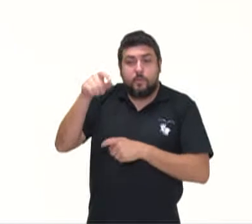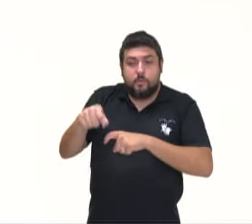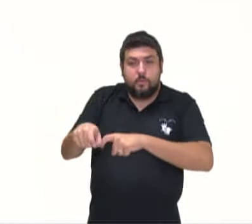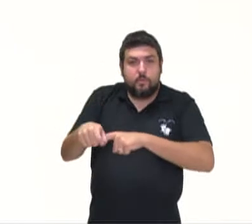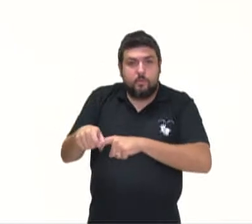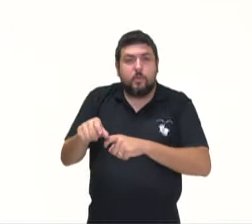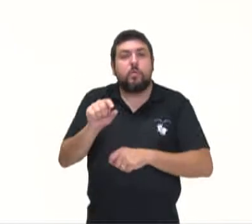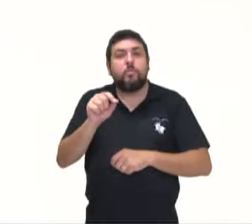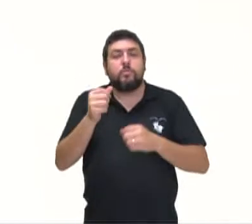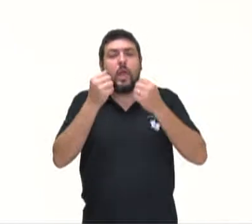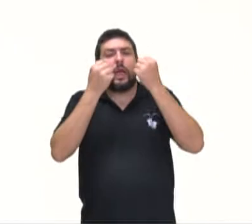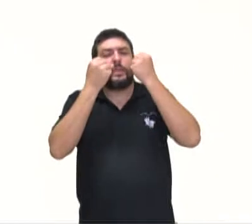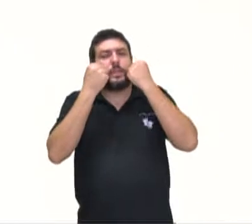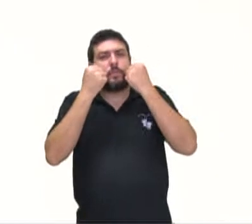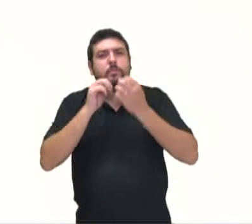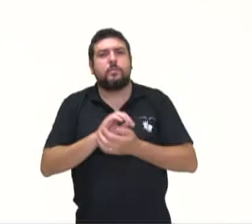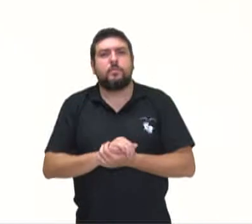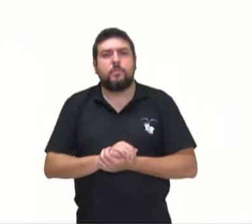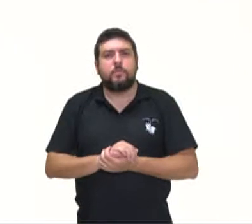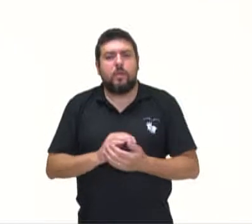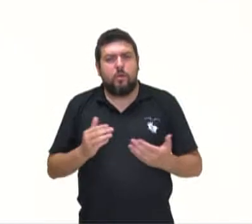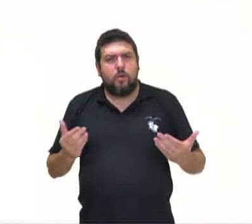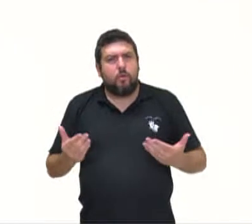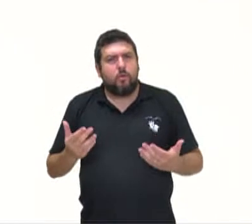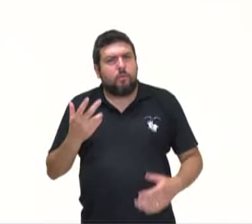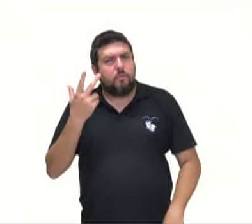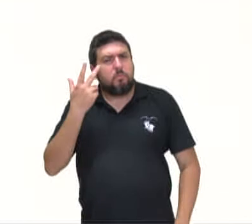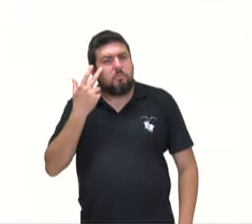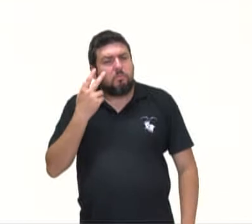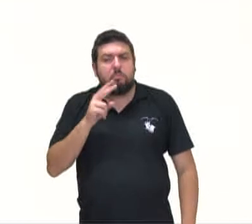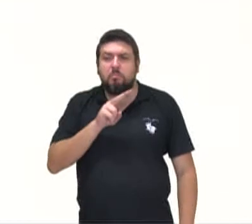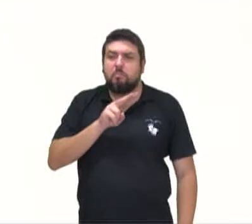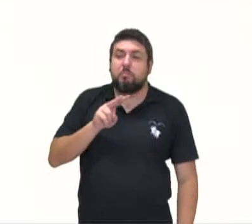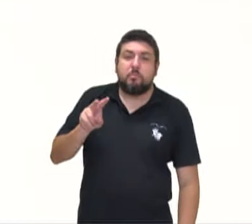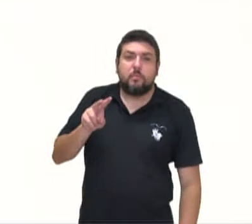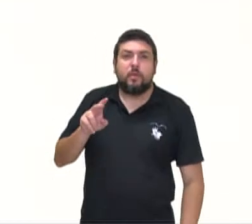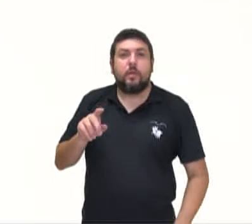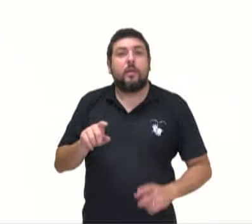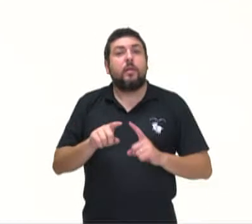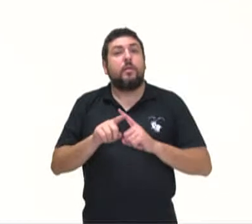comum no nosso dia a dia, né? Então, o principal produto